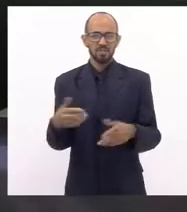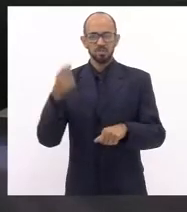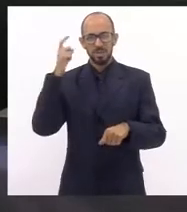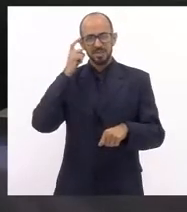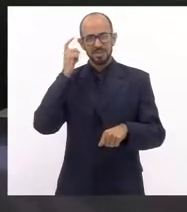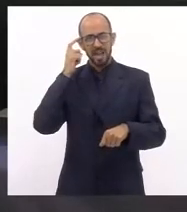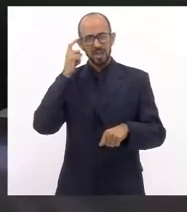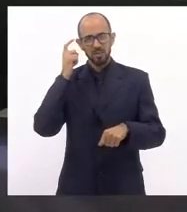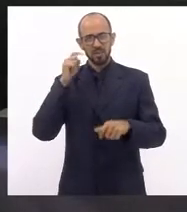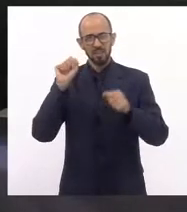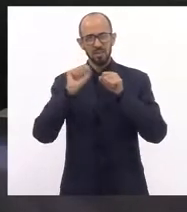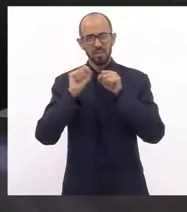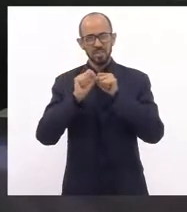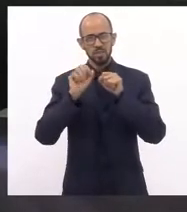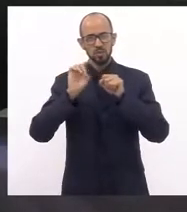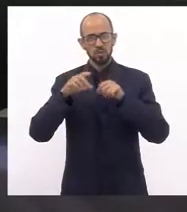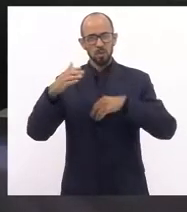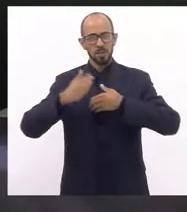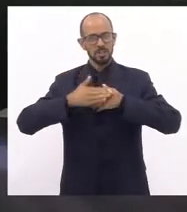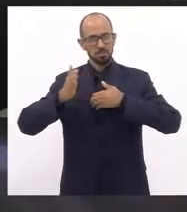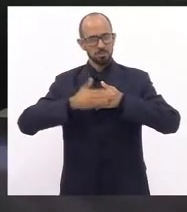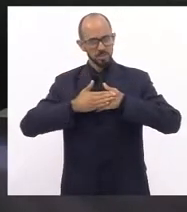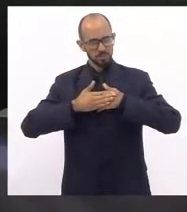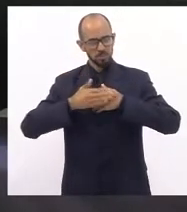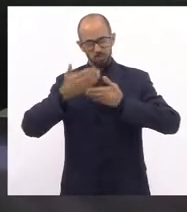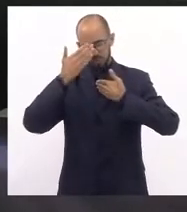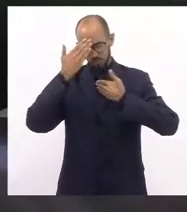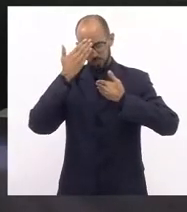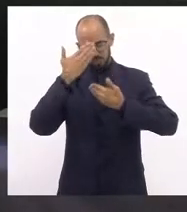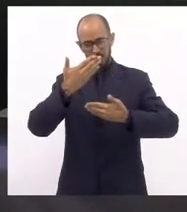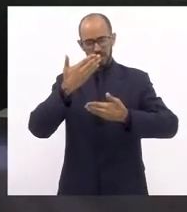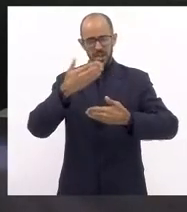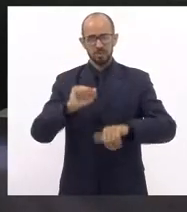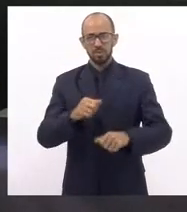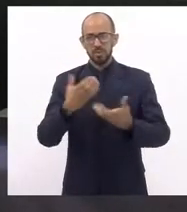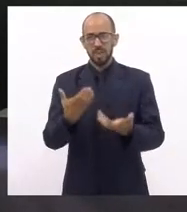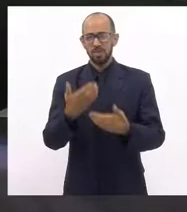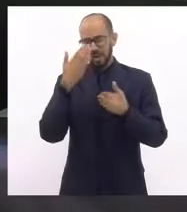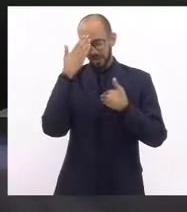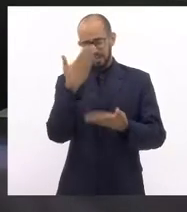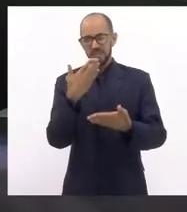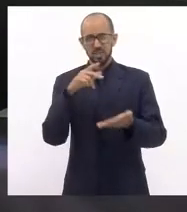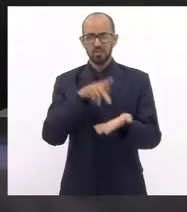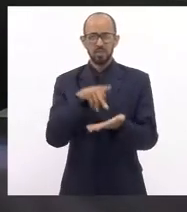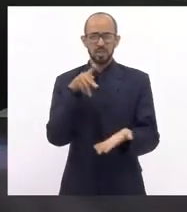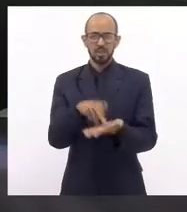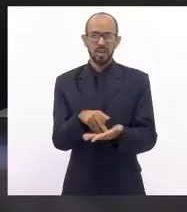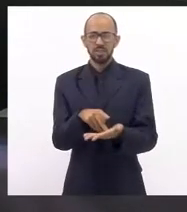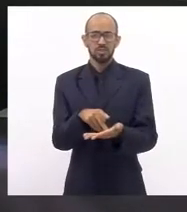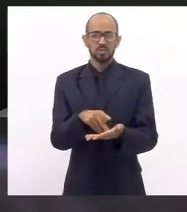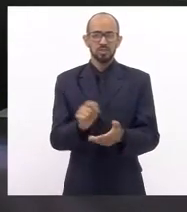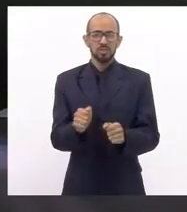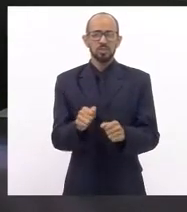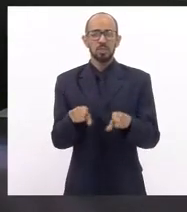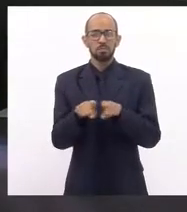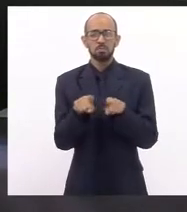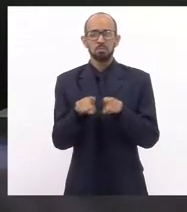para todos nós. Meu muito obrigado. Eu quero agradecer e quero dizer, né, citar, inclusive,